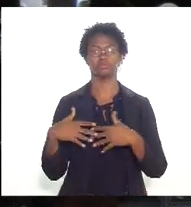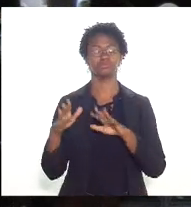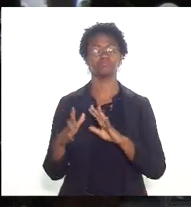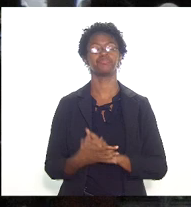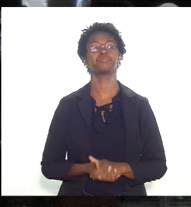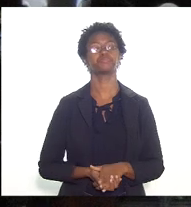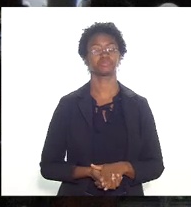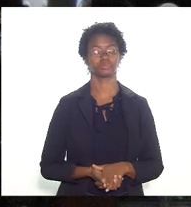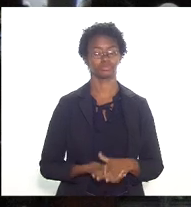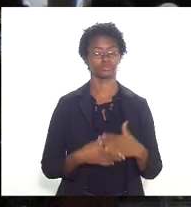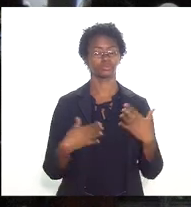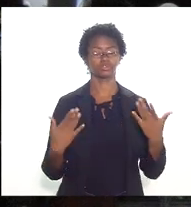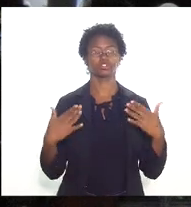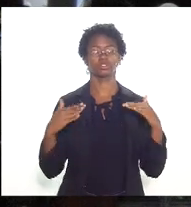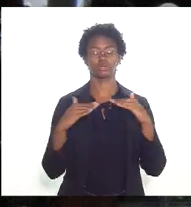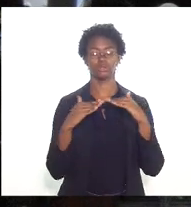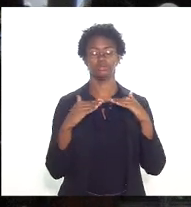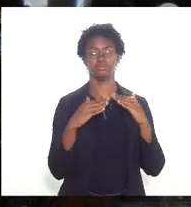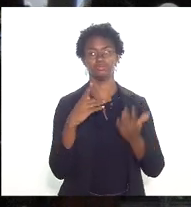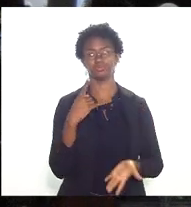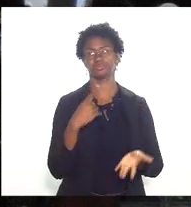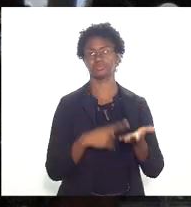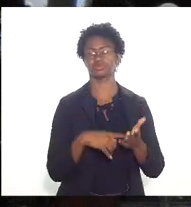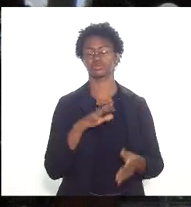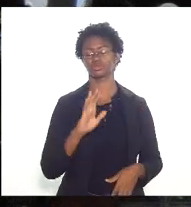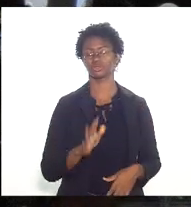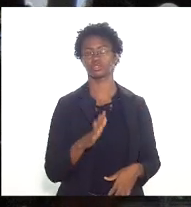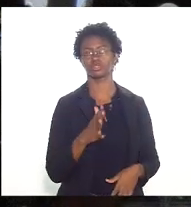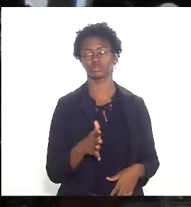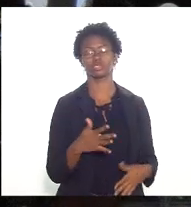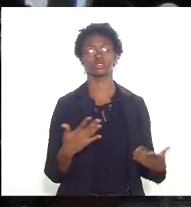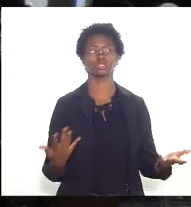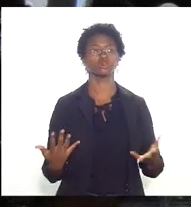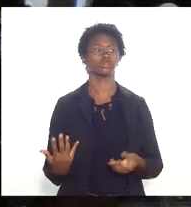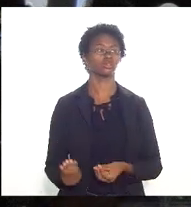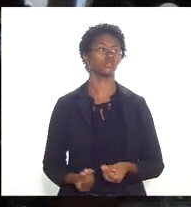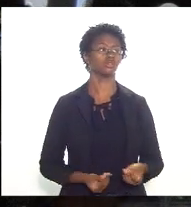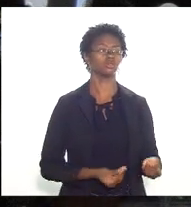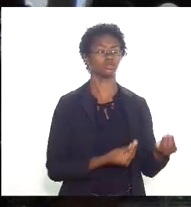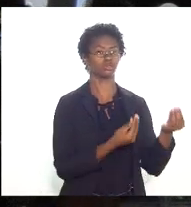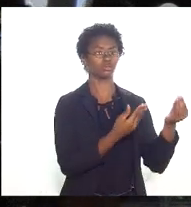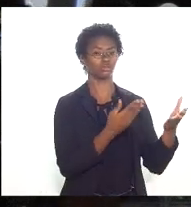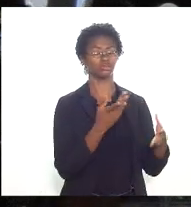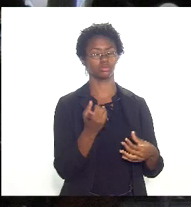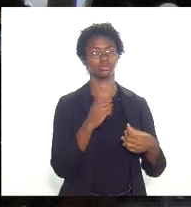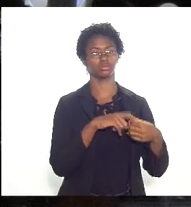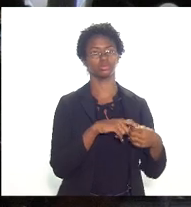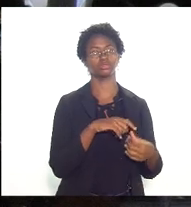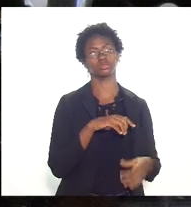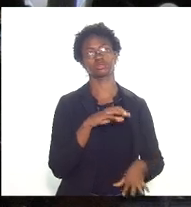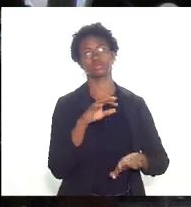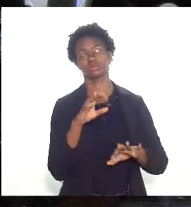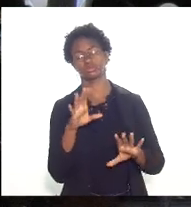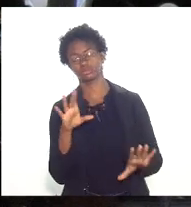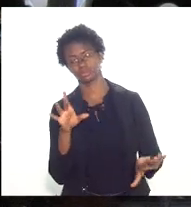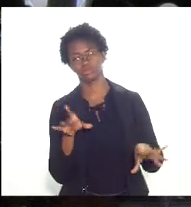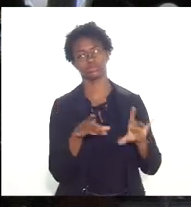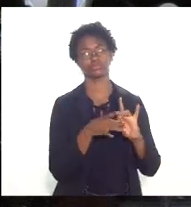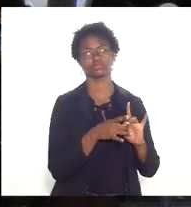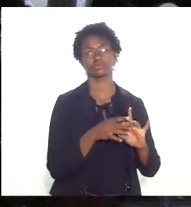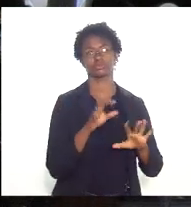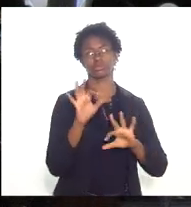com acordo costurado projeto 3941 21 vai a pensar ao projeto de 19